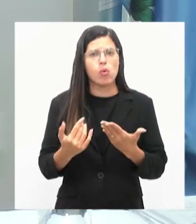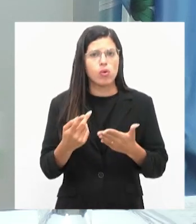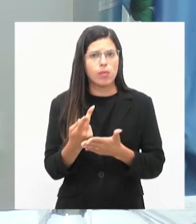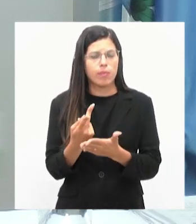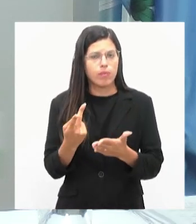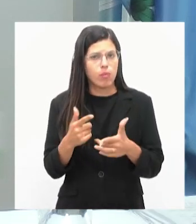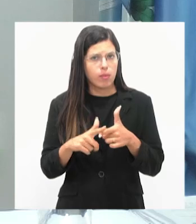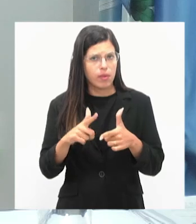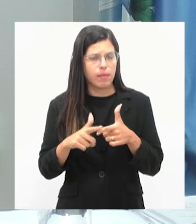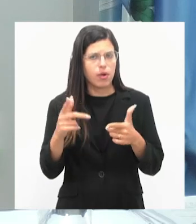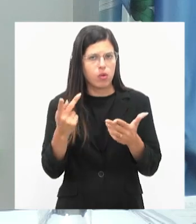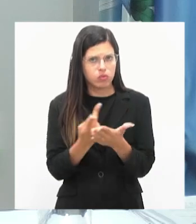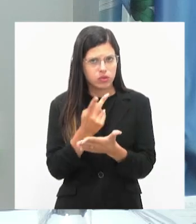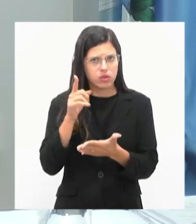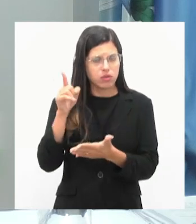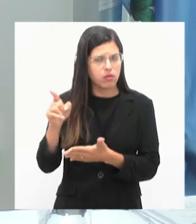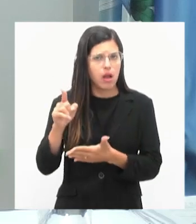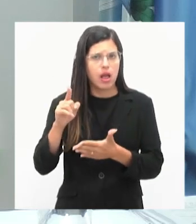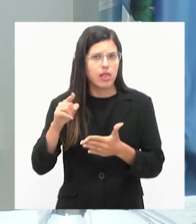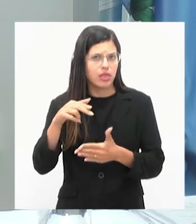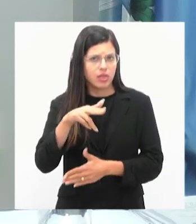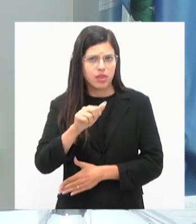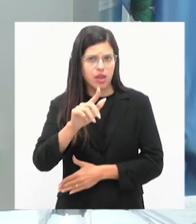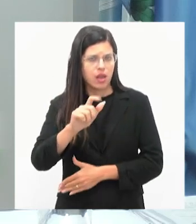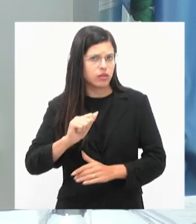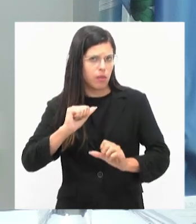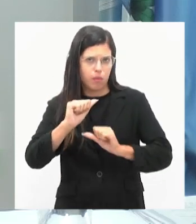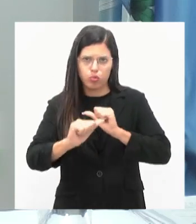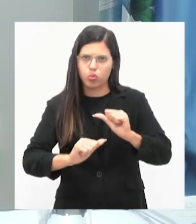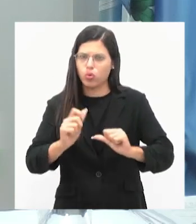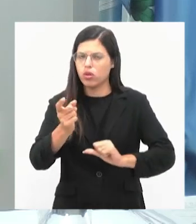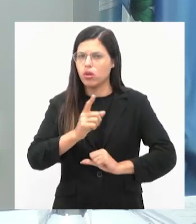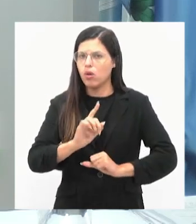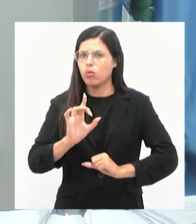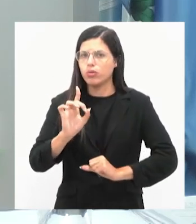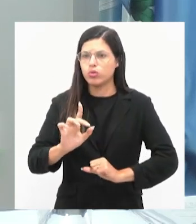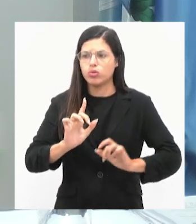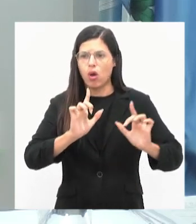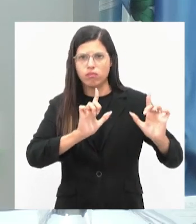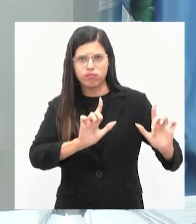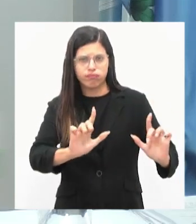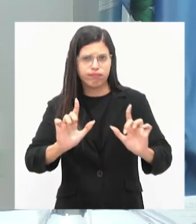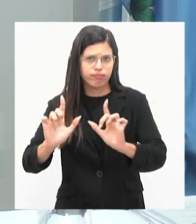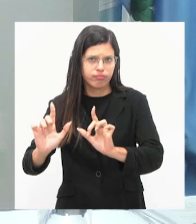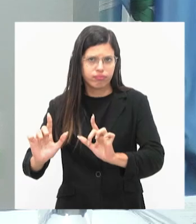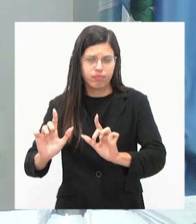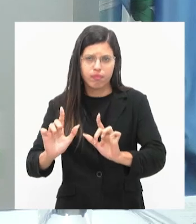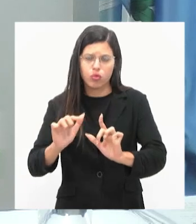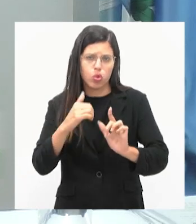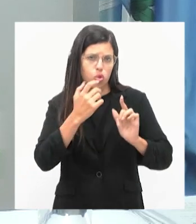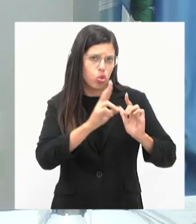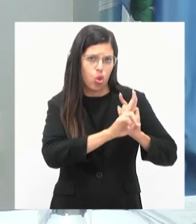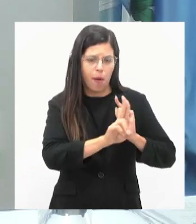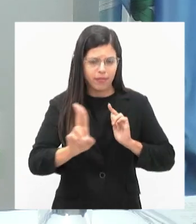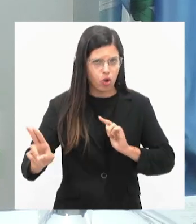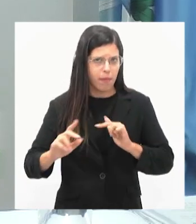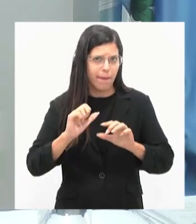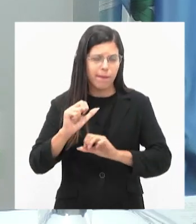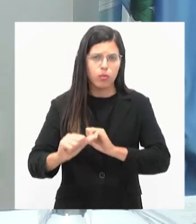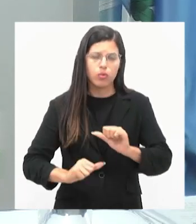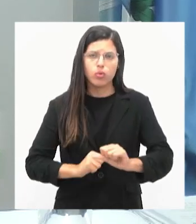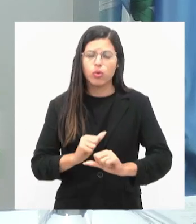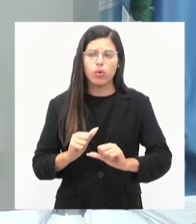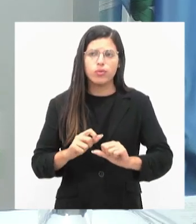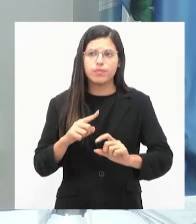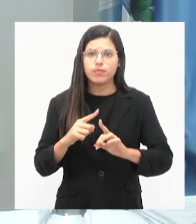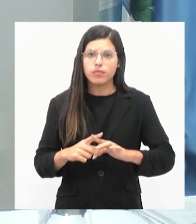local. Então, nada mudou. Só trocou a placa de um para o outro. E nós não vamos aceitar mais isso, porque o nosso termômetro são as